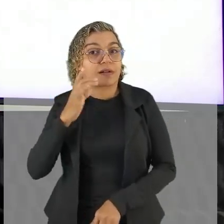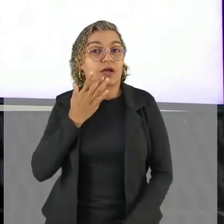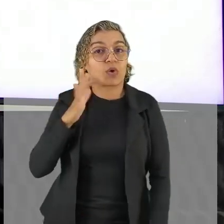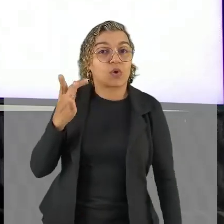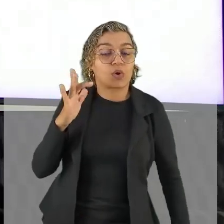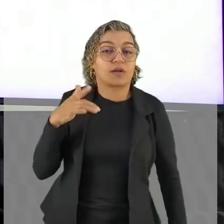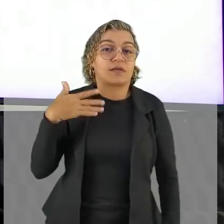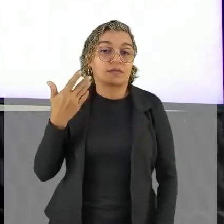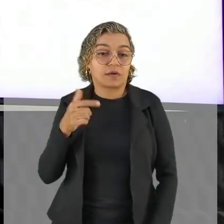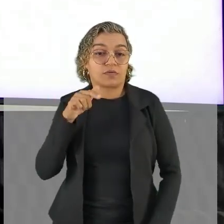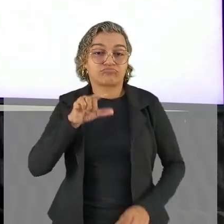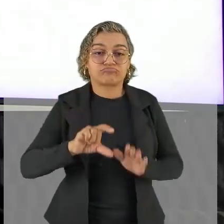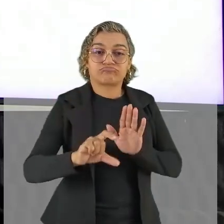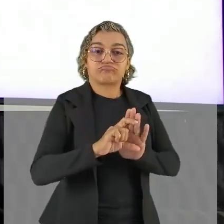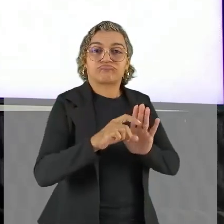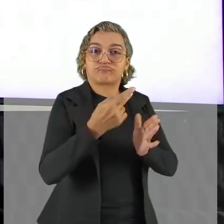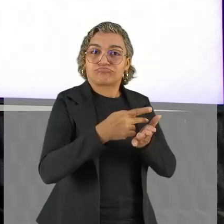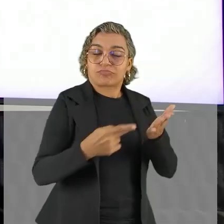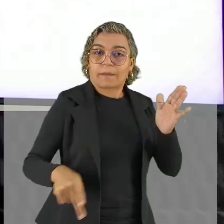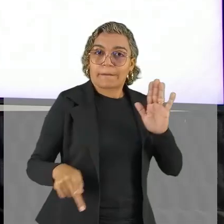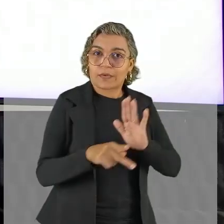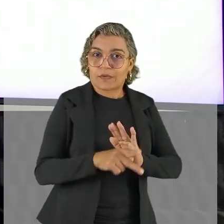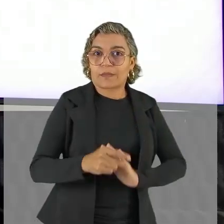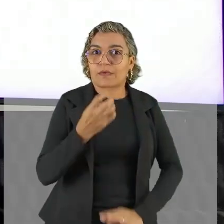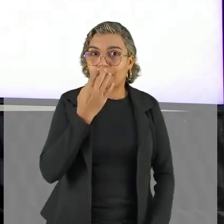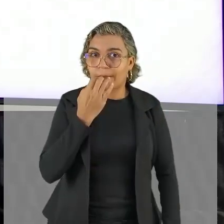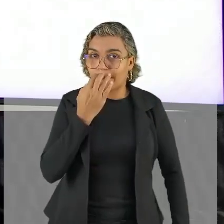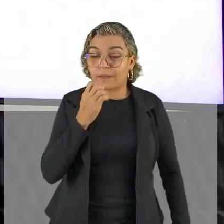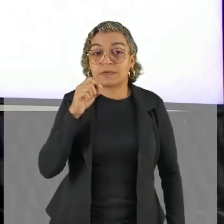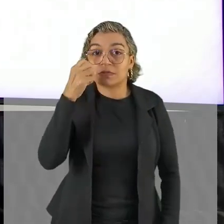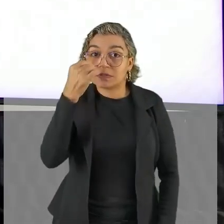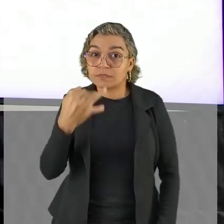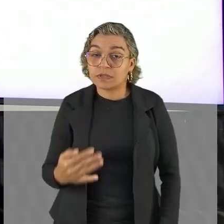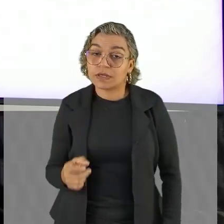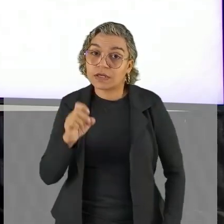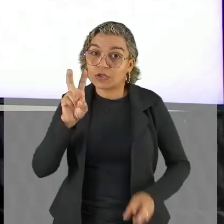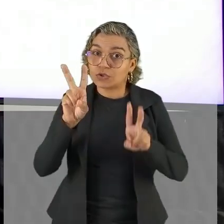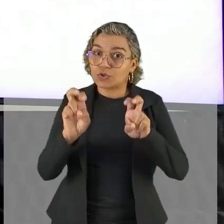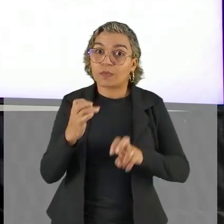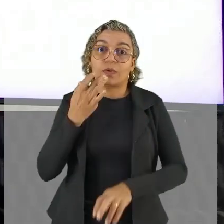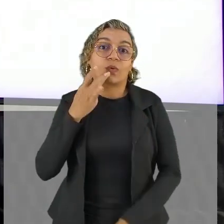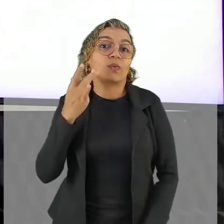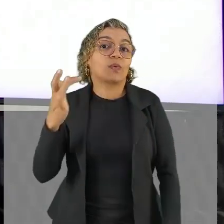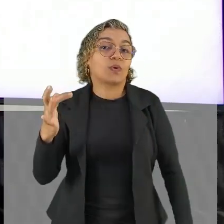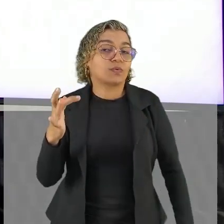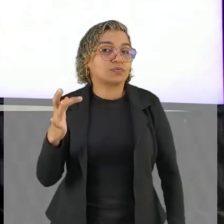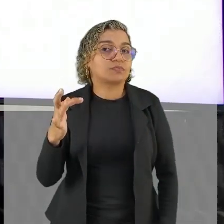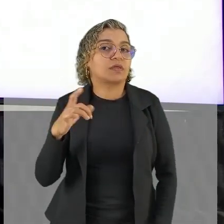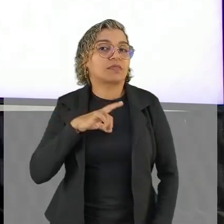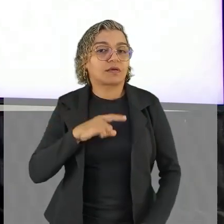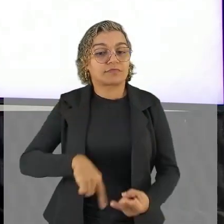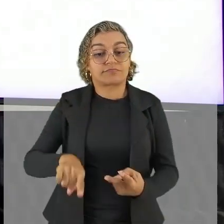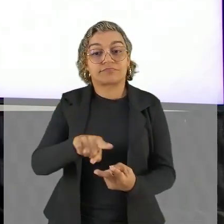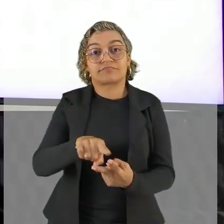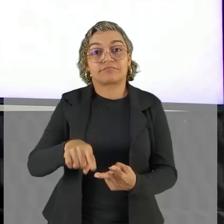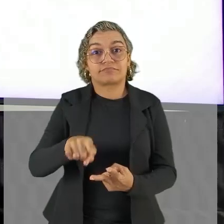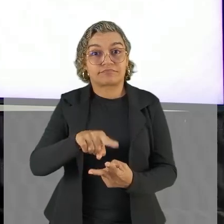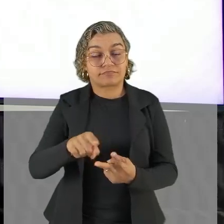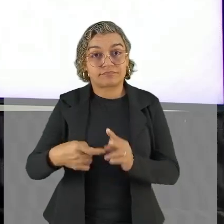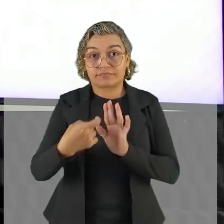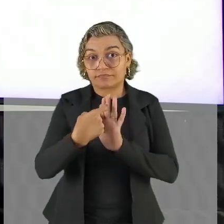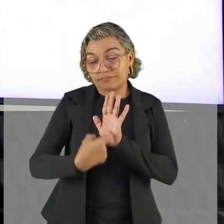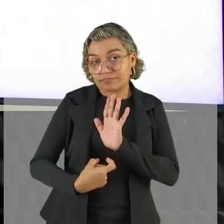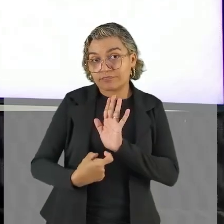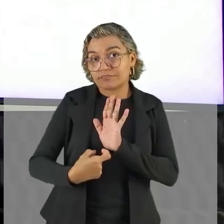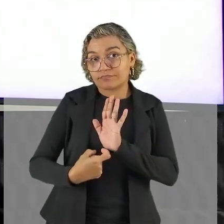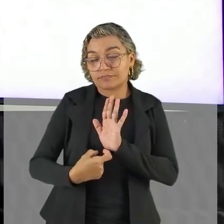da obra Saraminda, do José Sarney, fala do ouro. Então, a gente tem aqui dois